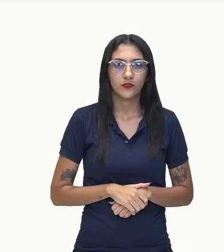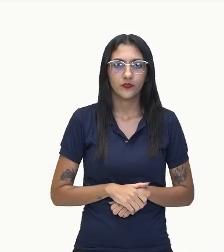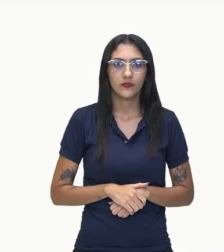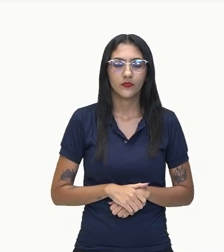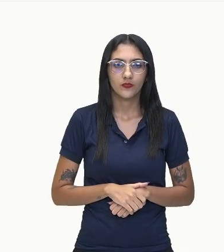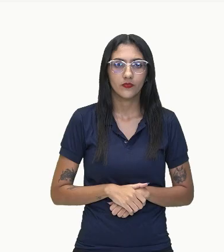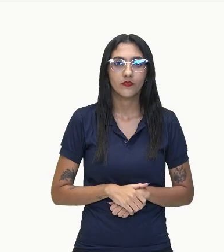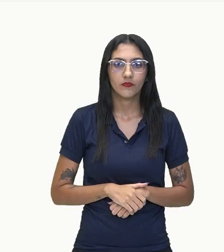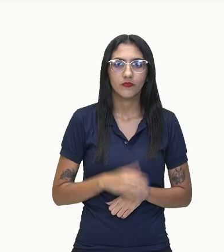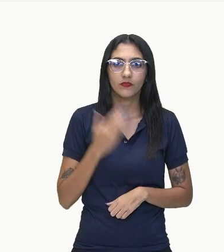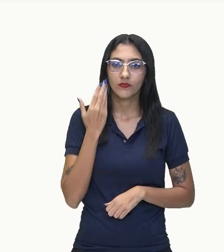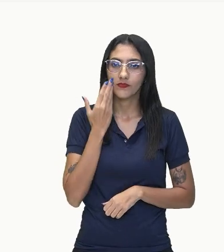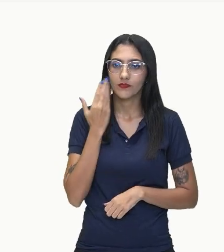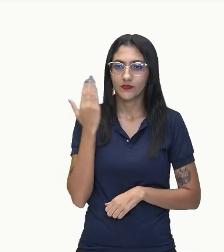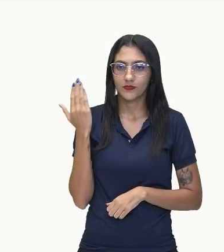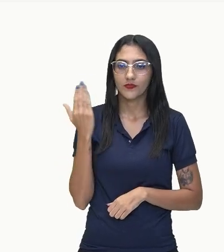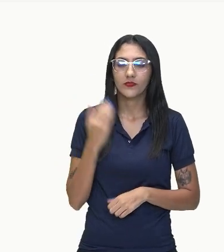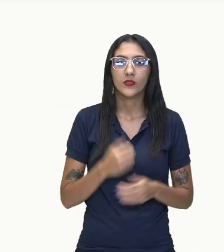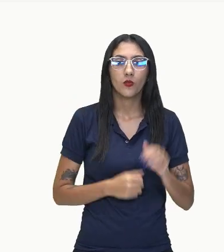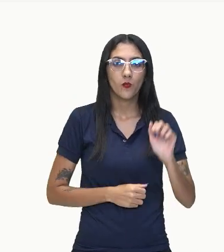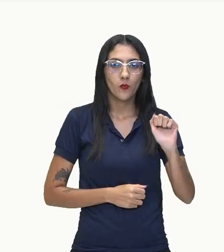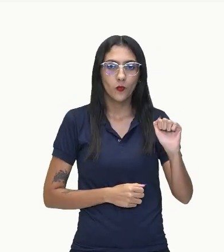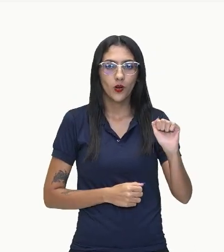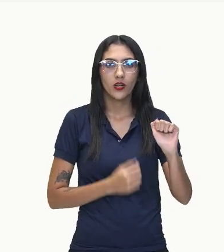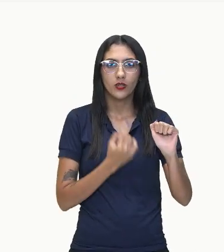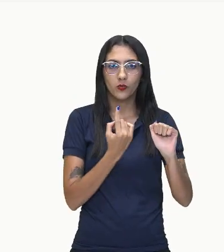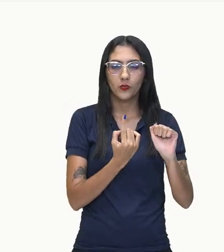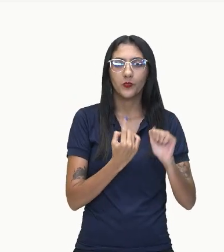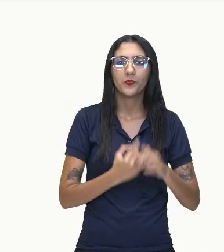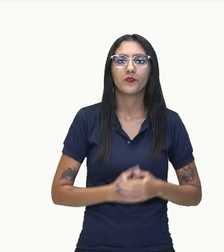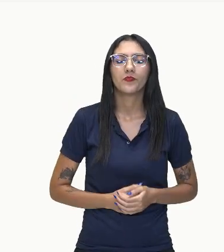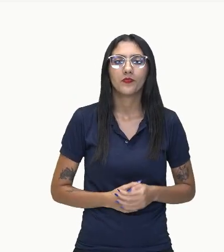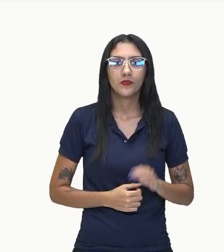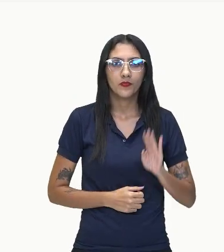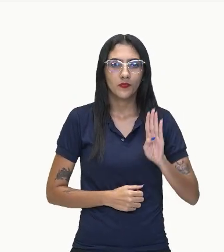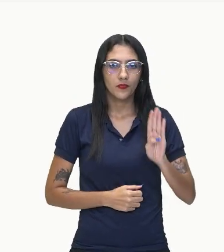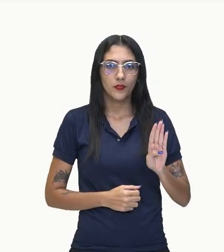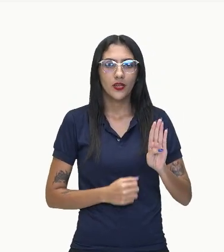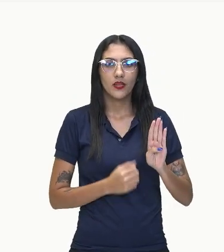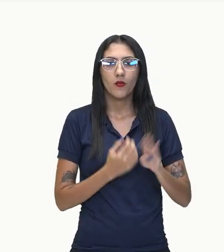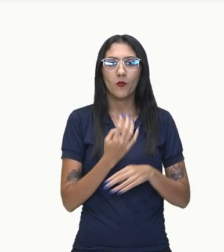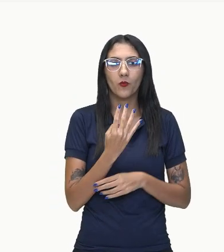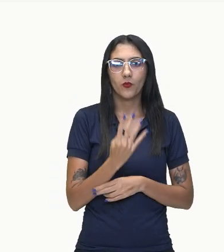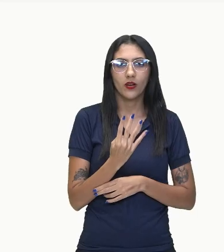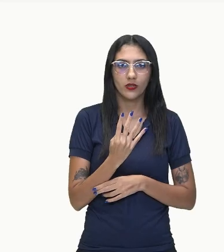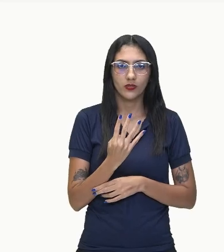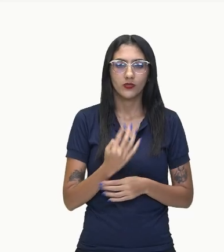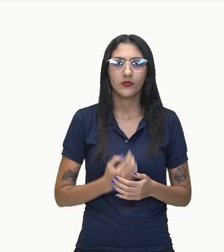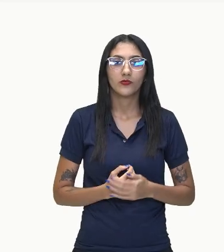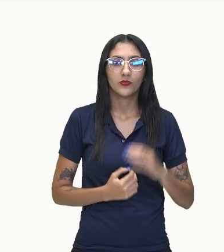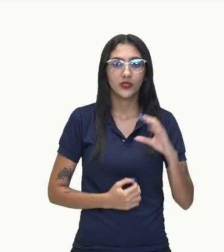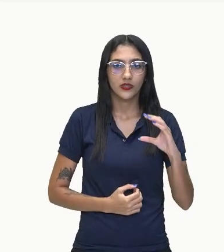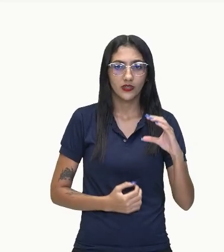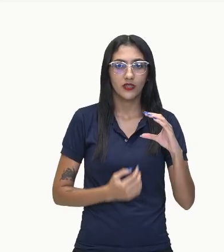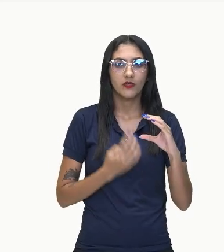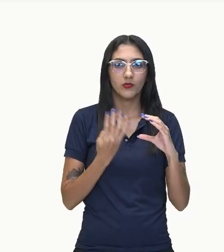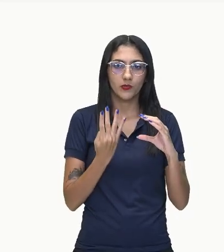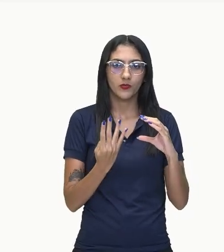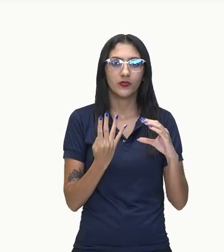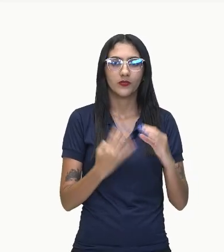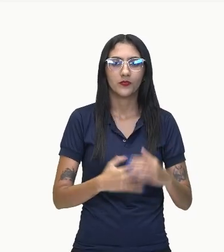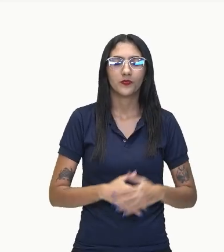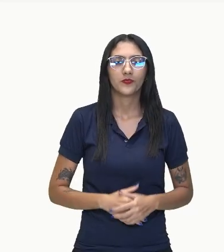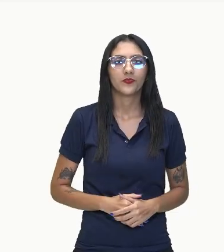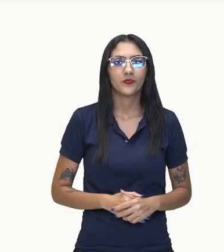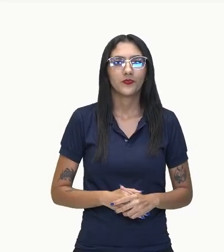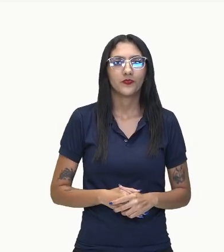na frente do x ao quadrado é 1. Quem é o b? 4 positivo. Quem é o c? 4